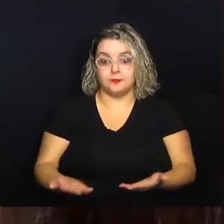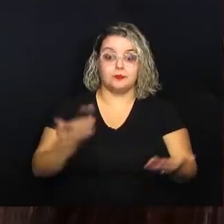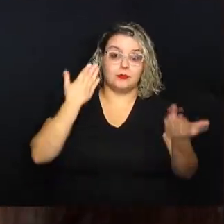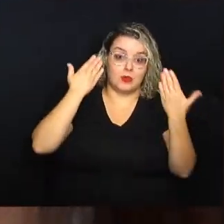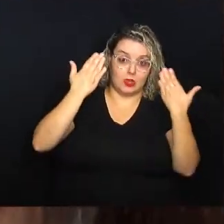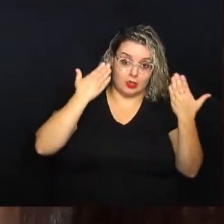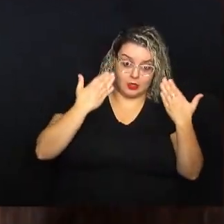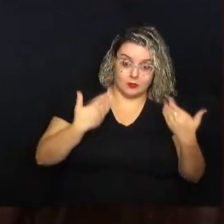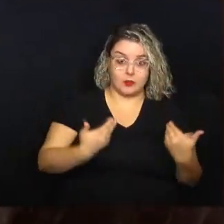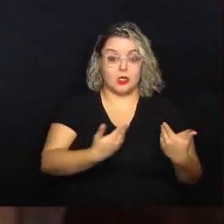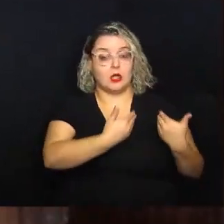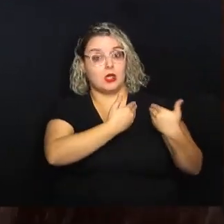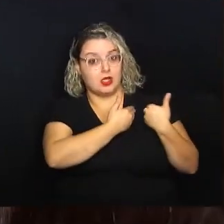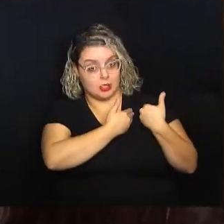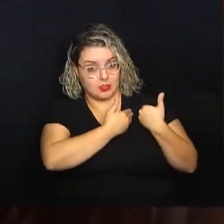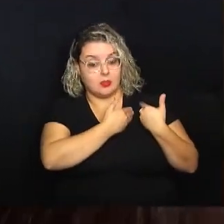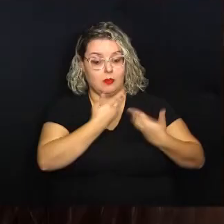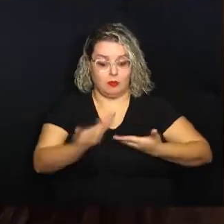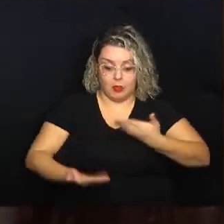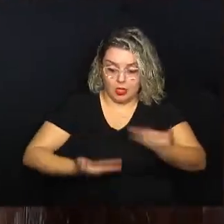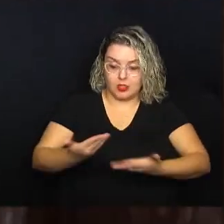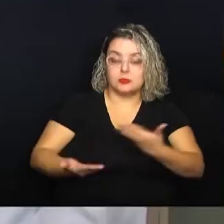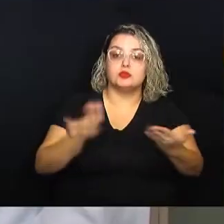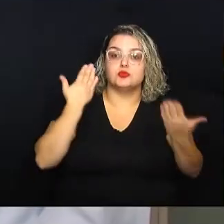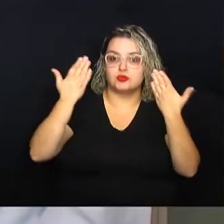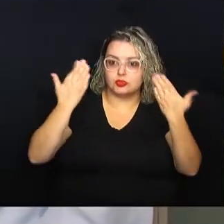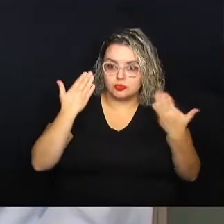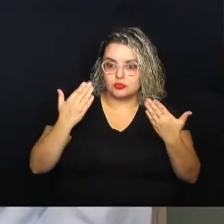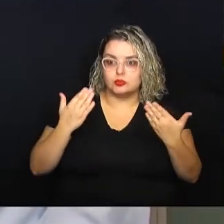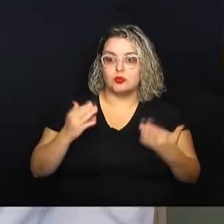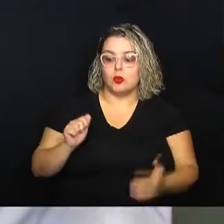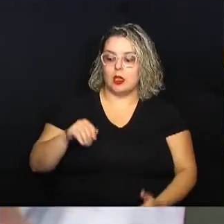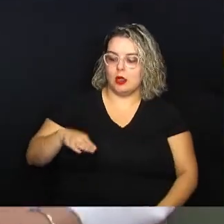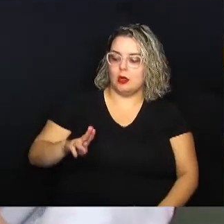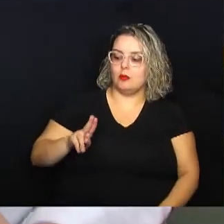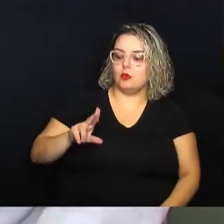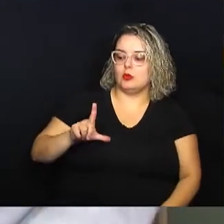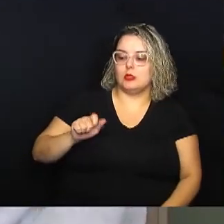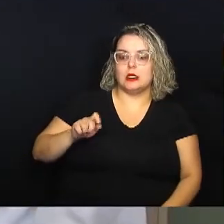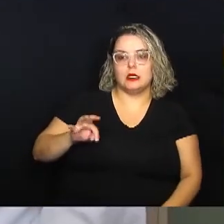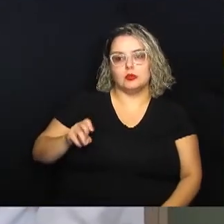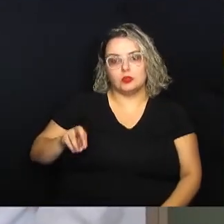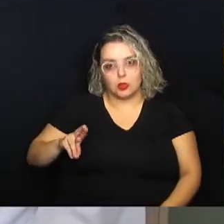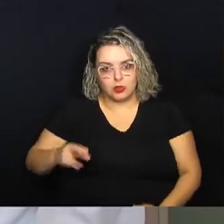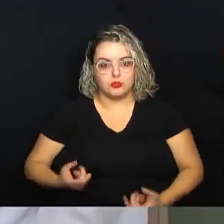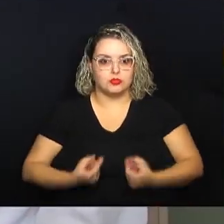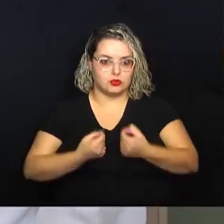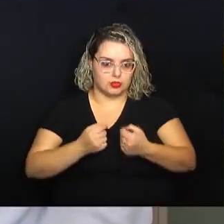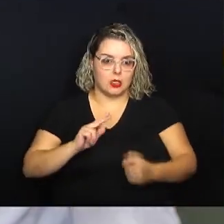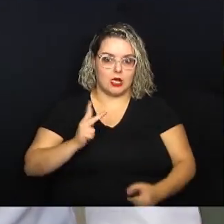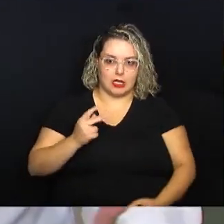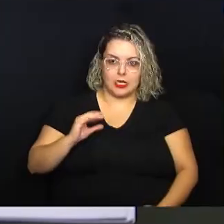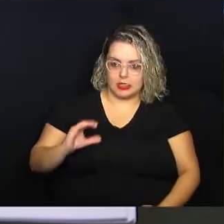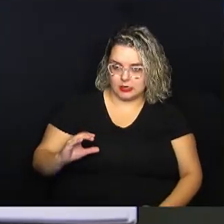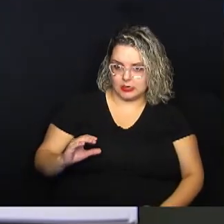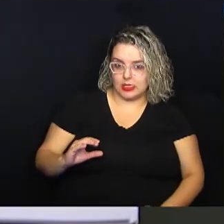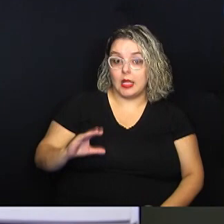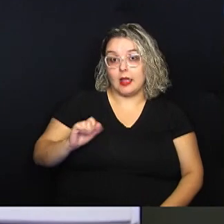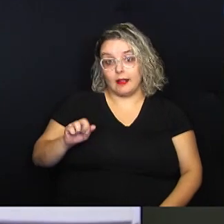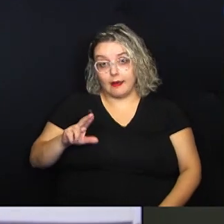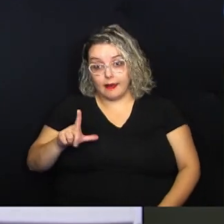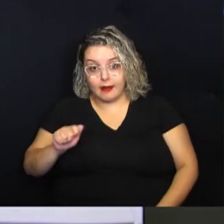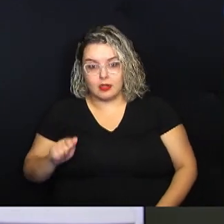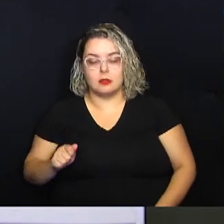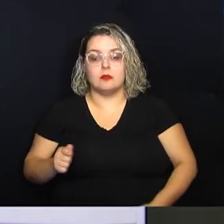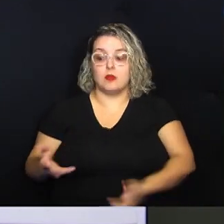psicóloga responsável pelo serviço de psicologia do Ambulatório de Oncologia do HC, Carla Cristina Gaspar, foi